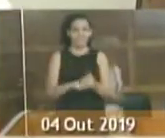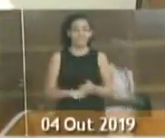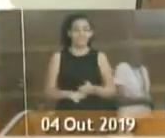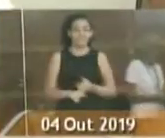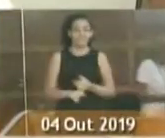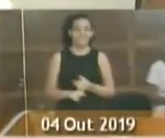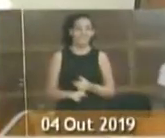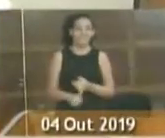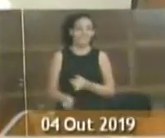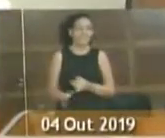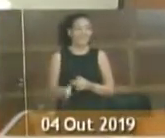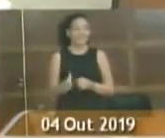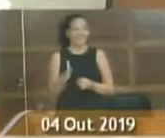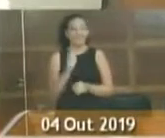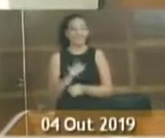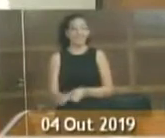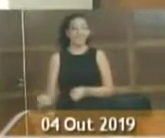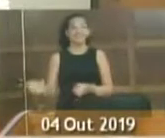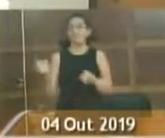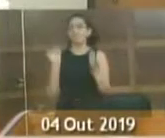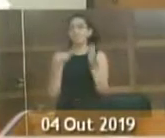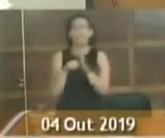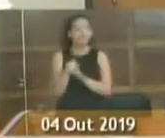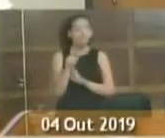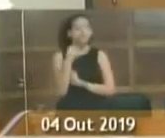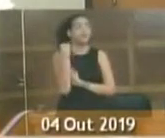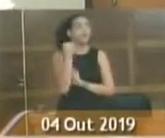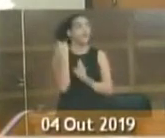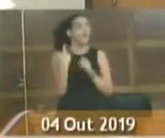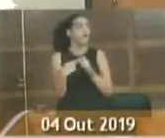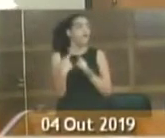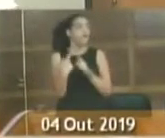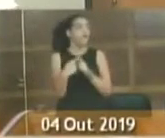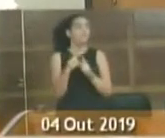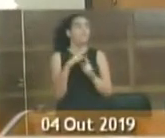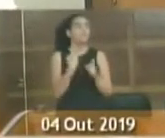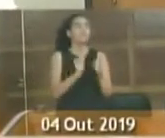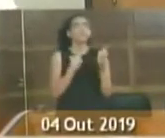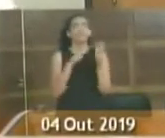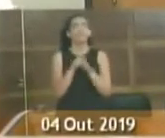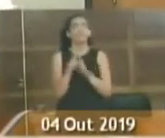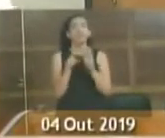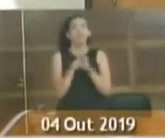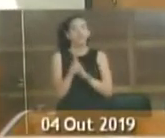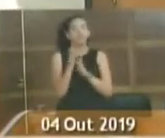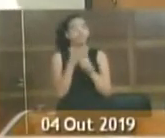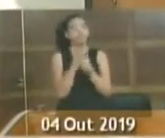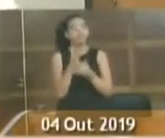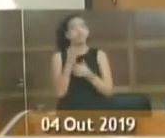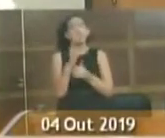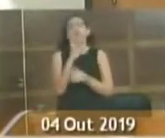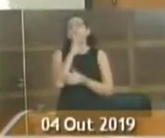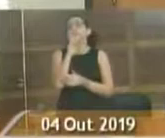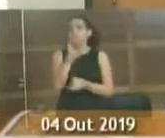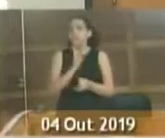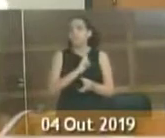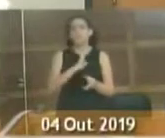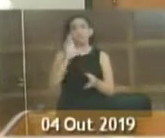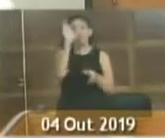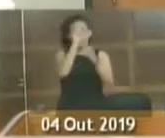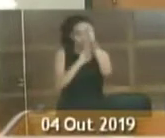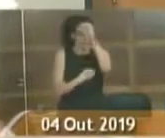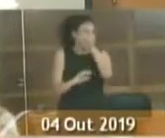fazendo perguntas. Isso é importante, porque à medida que a gente está perguntando, à medida que a gente vai tendo a resposta, a